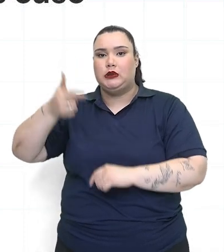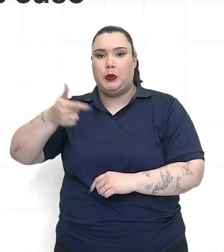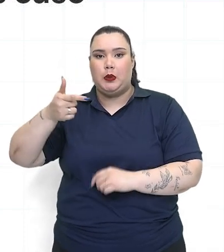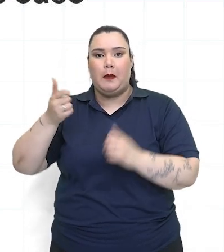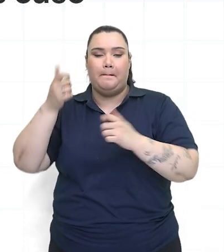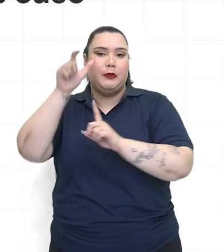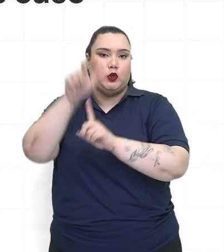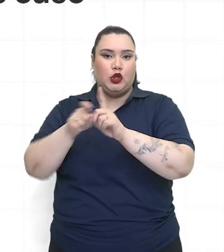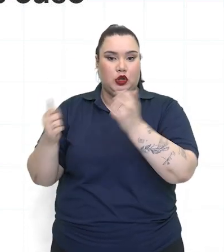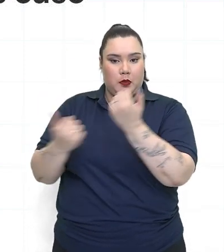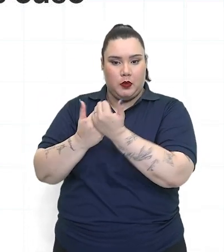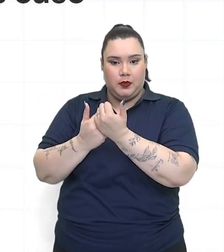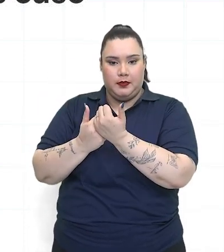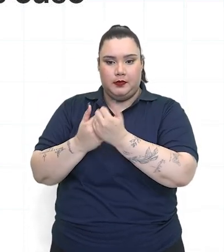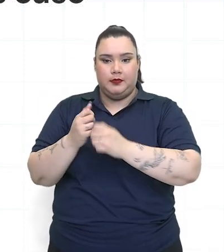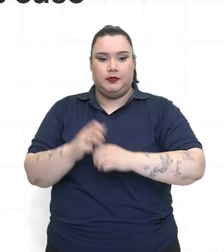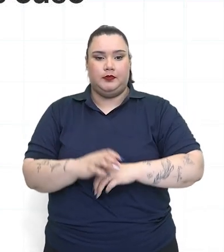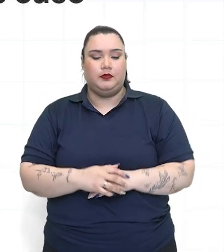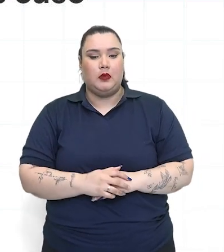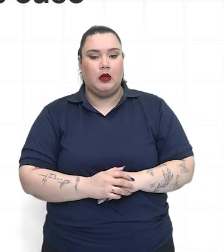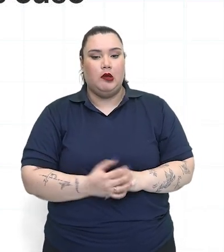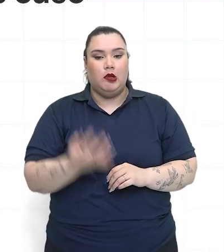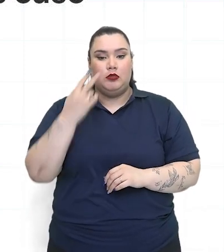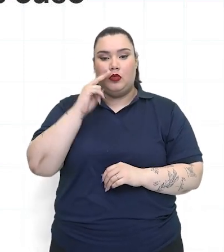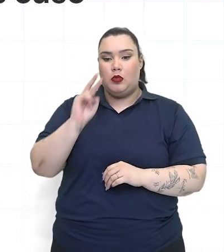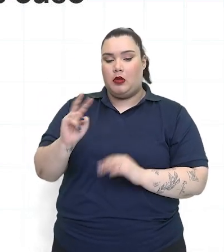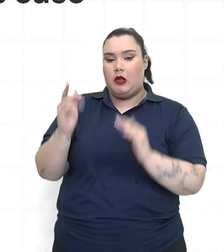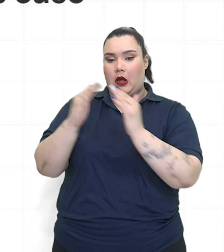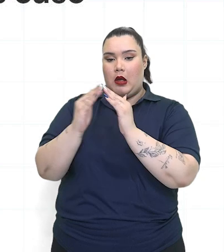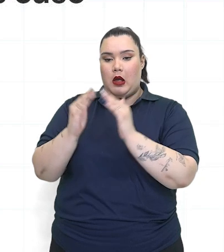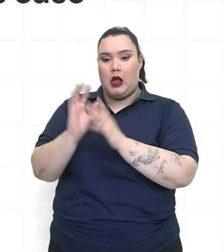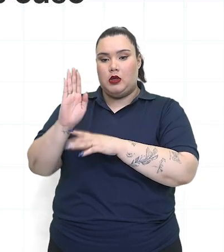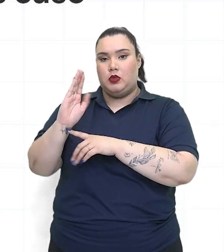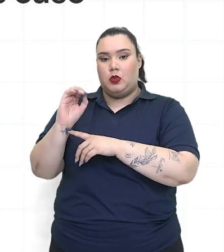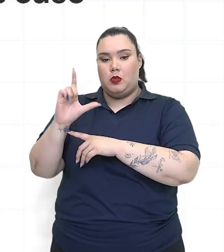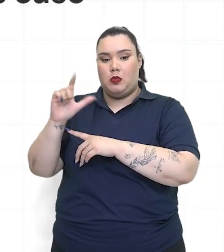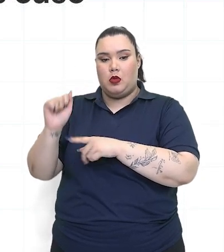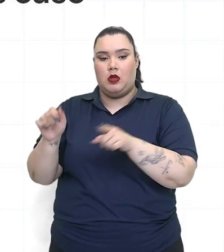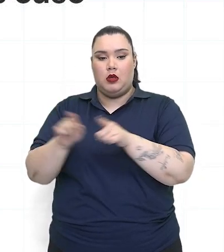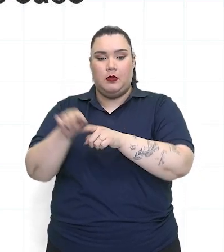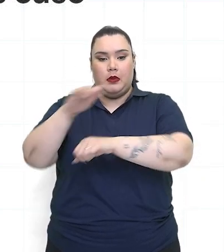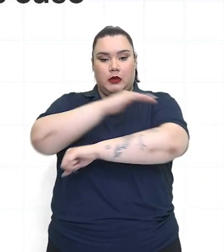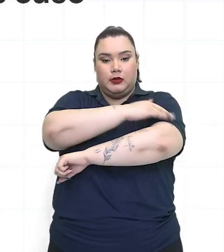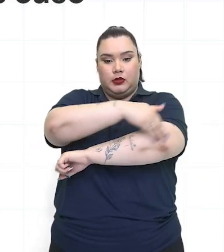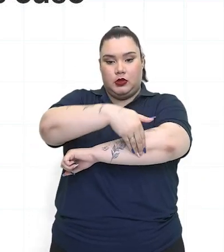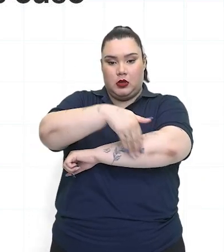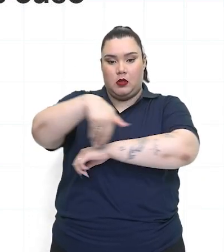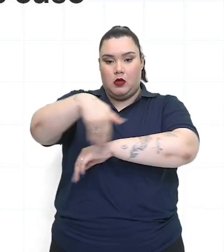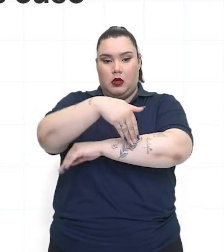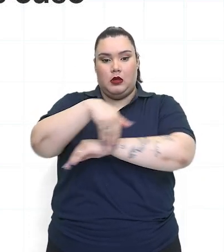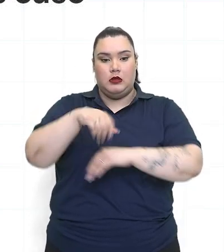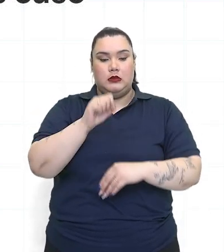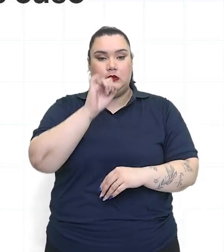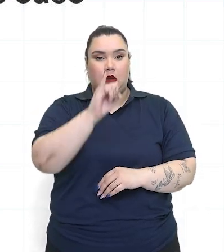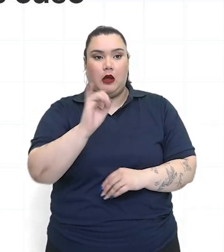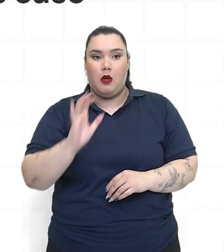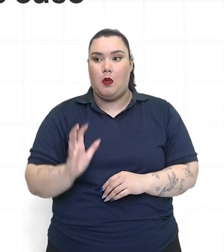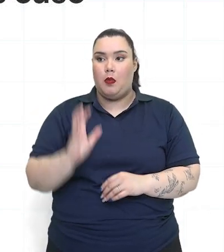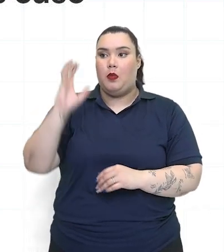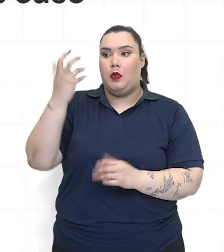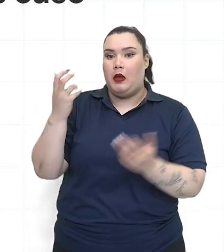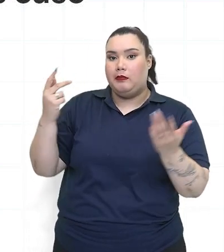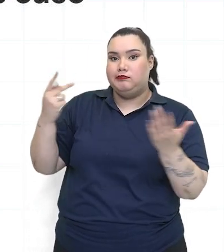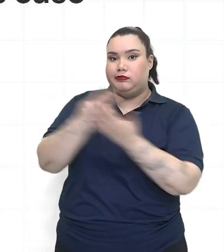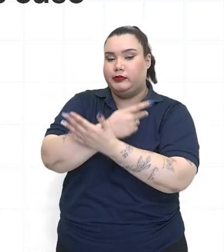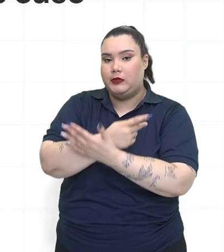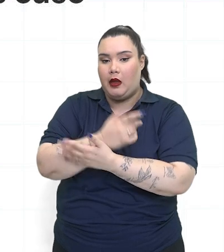De olho na casa do Bola e nas esquinas da rua, prontas a avisar os garotos caso surgisse